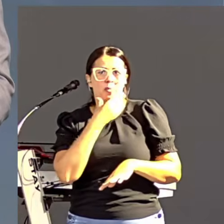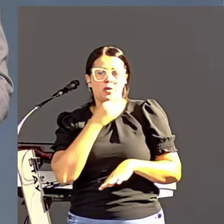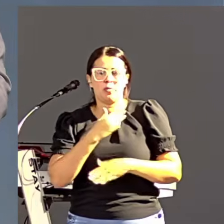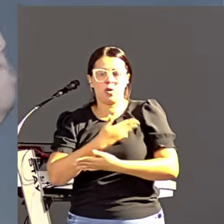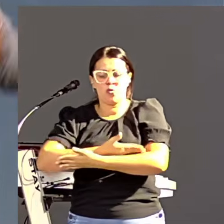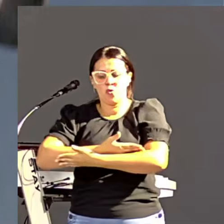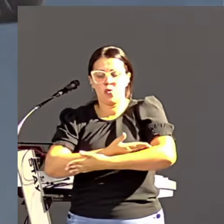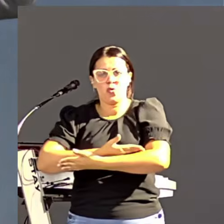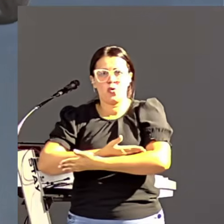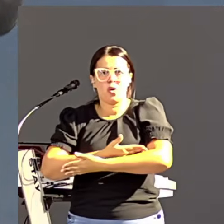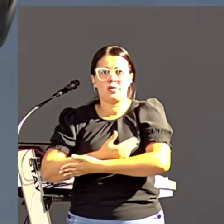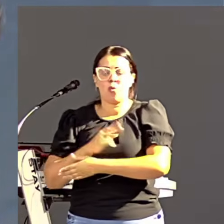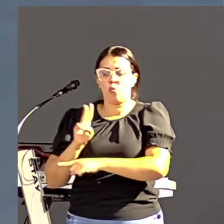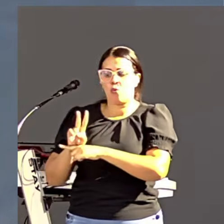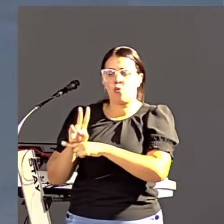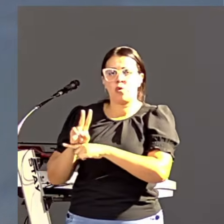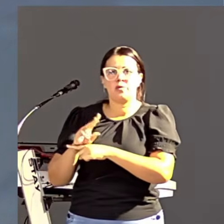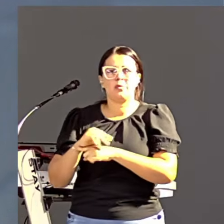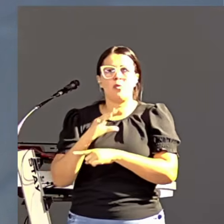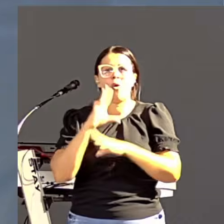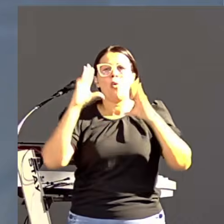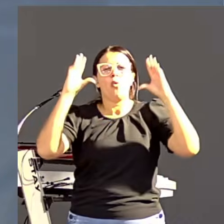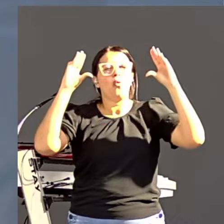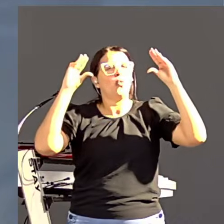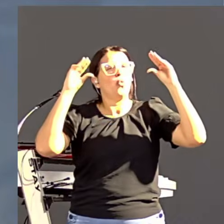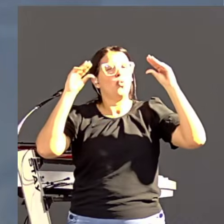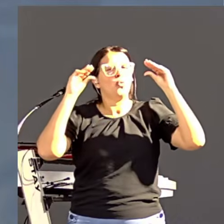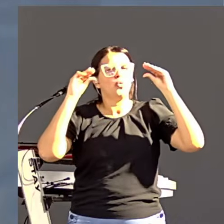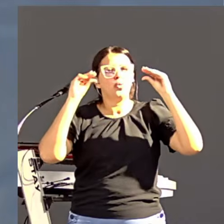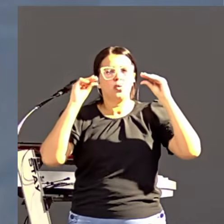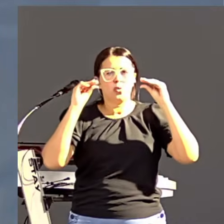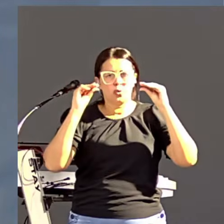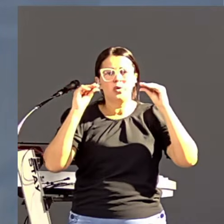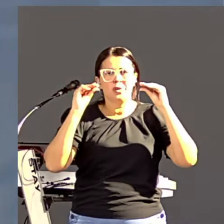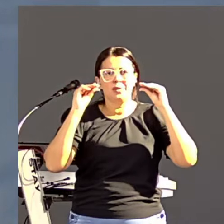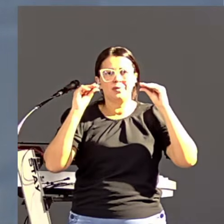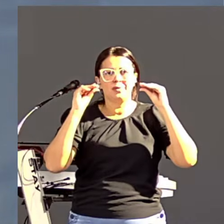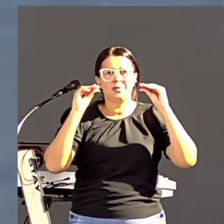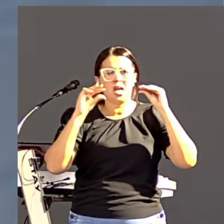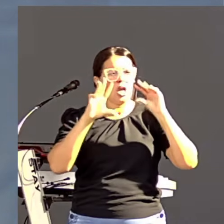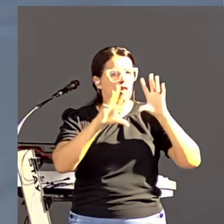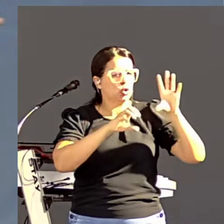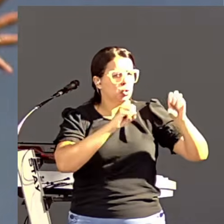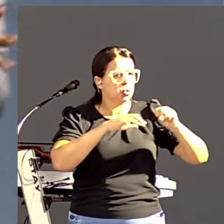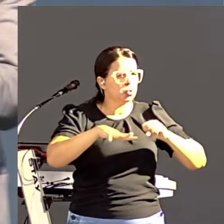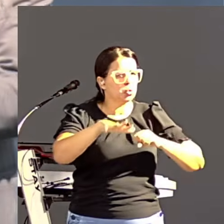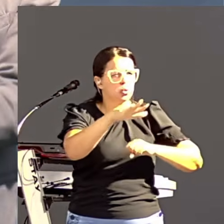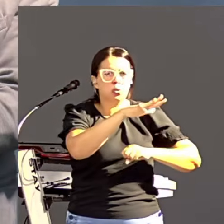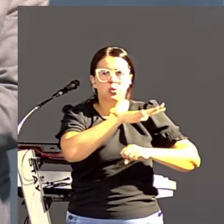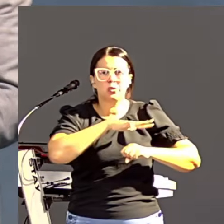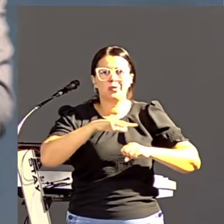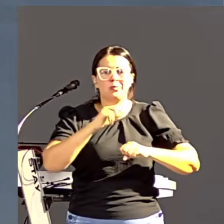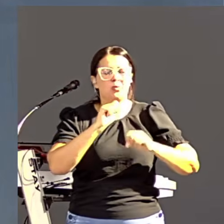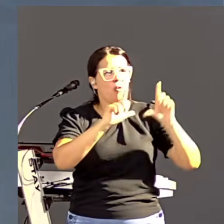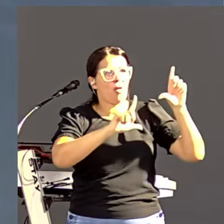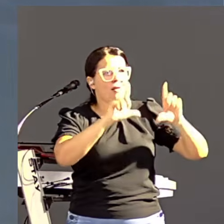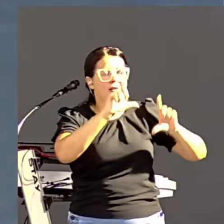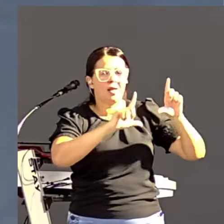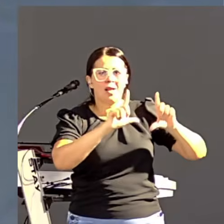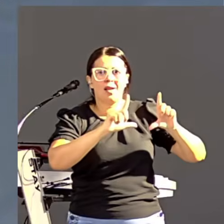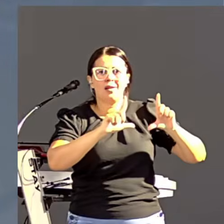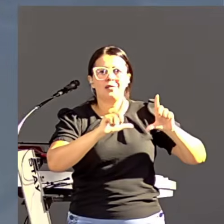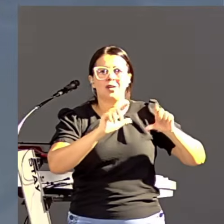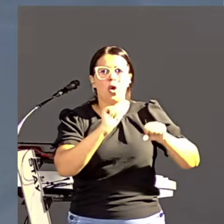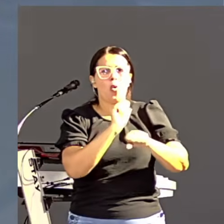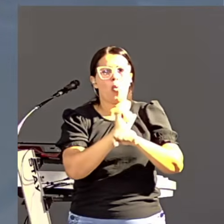precisa? Primeira coisa, a gente diminui as luzes, a gente retira todo o estímulo de telas. Quando vai